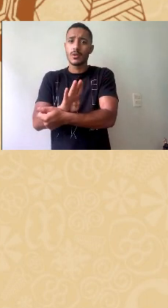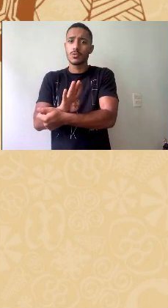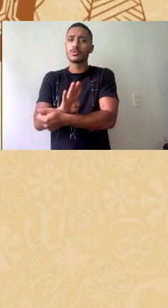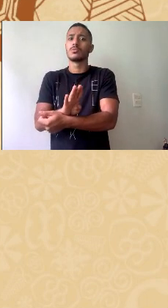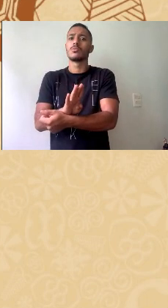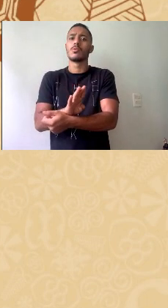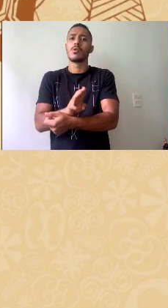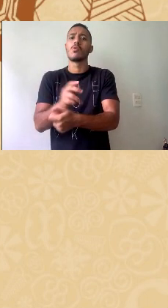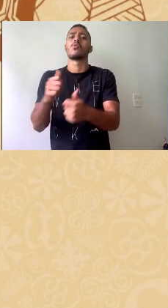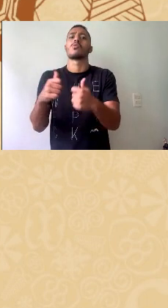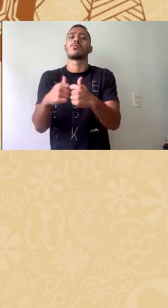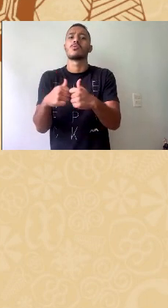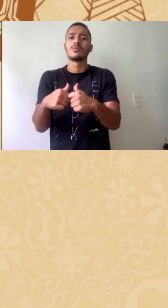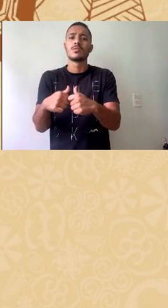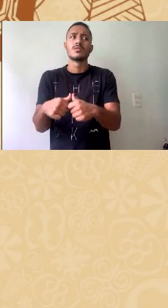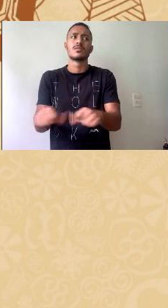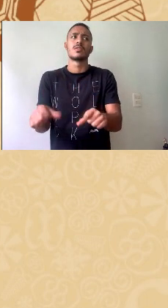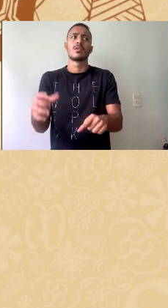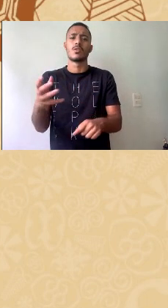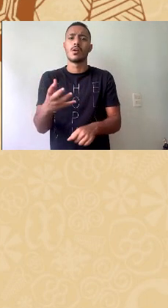estariam à disposição disso?